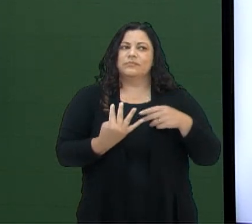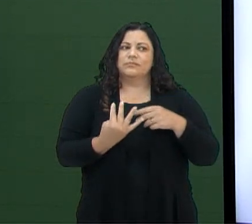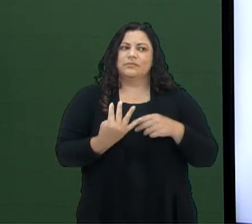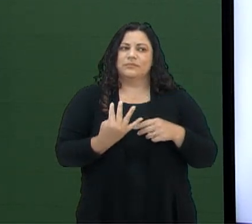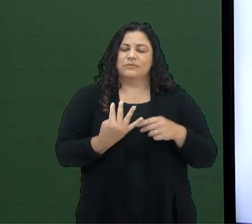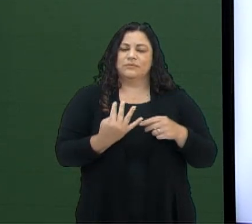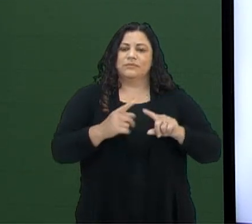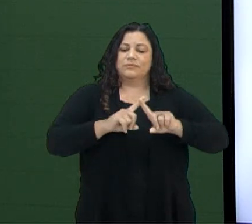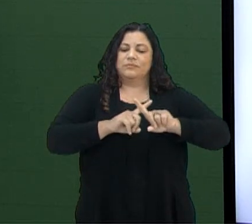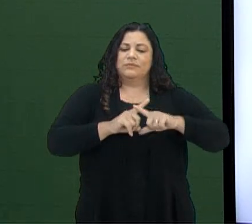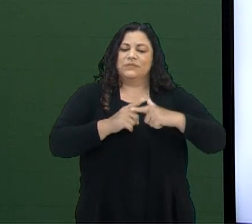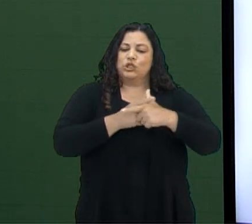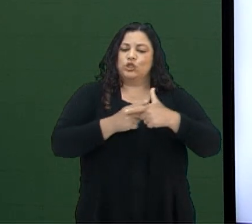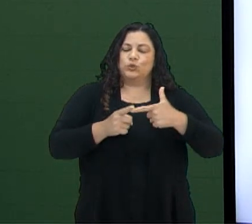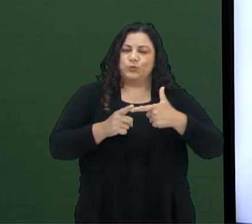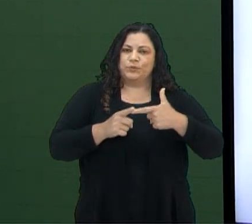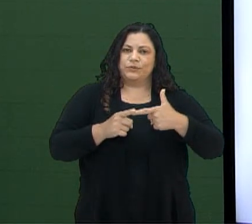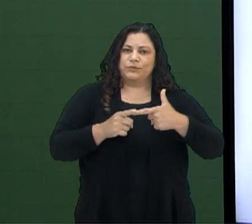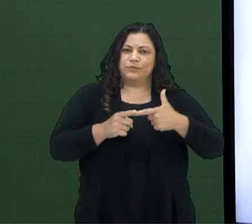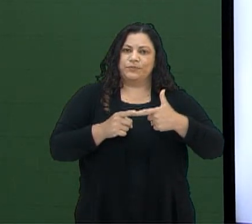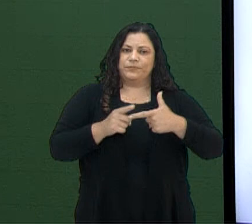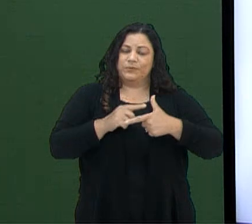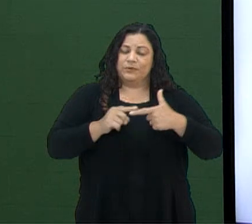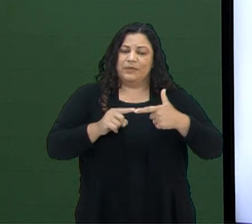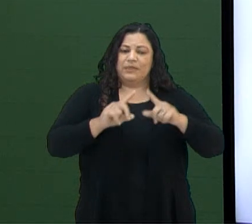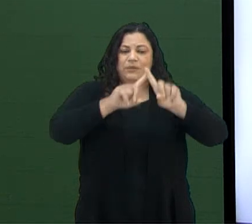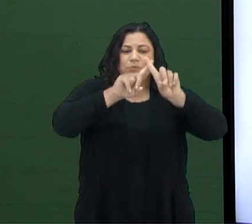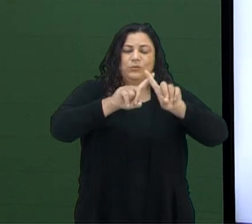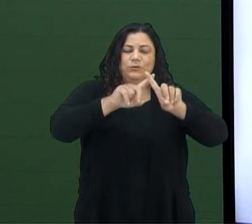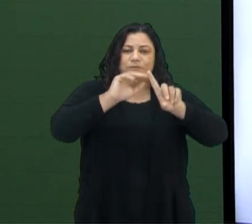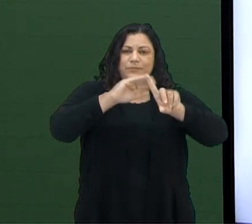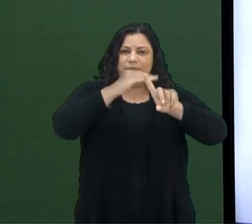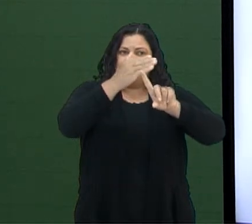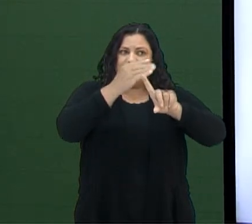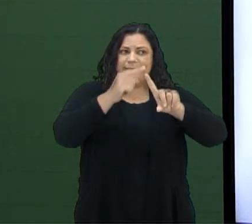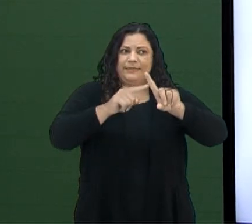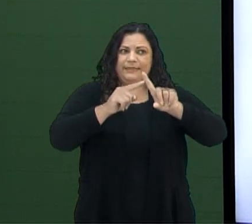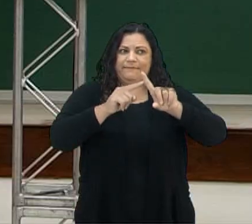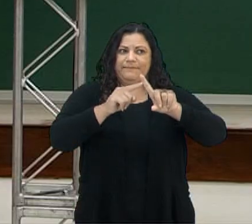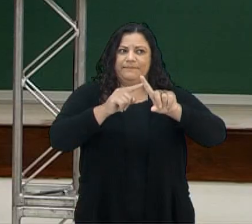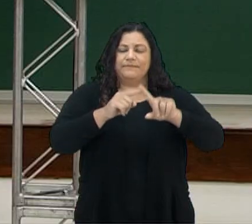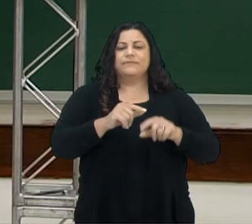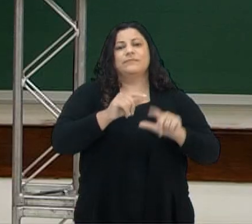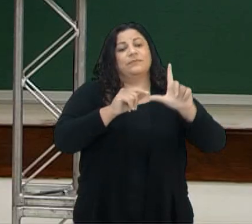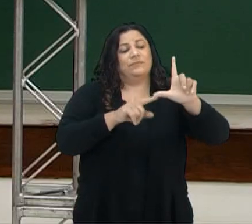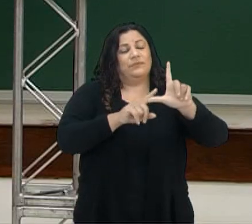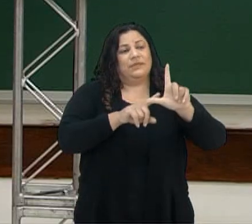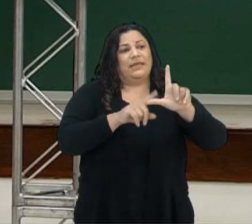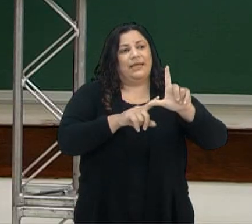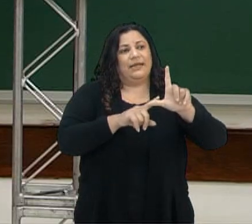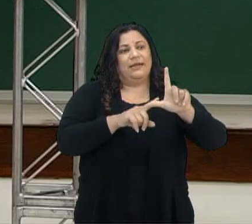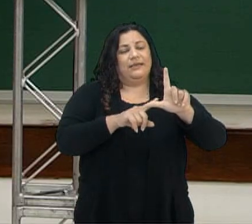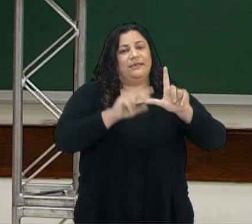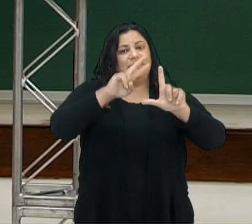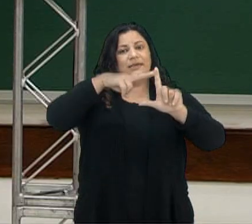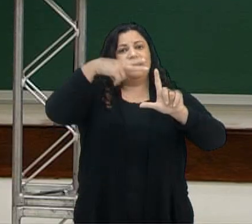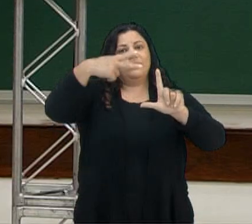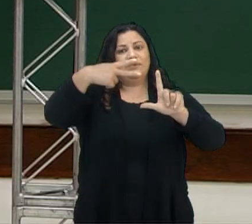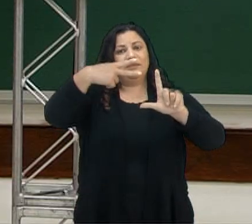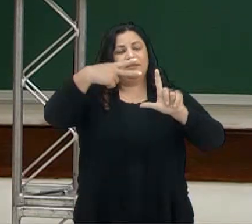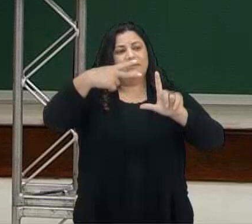divido pelo de baixo e multiplico pelo de cima. 4 dividido por 4 dá 1, 1 vezes L ao quadrado vai ficar L ao